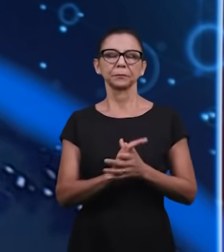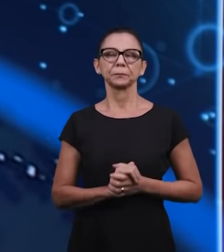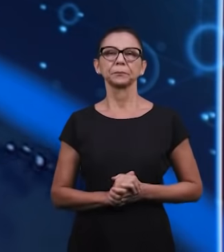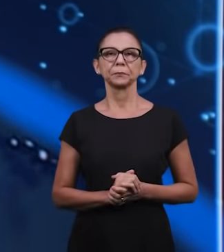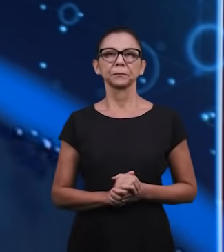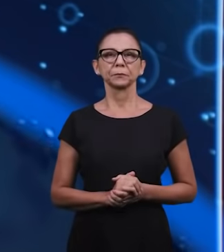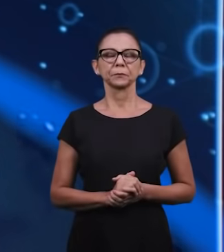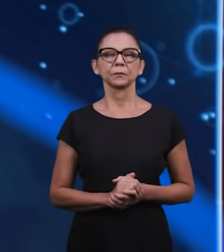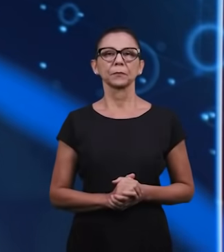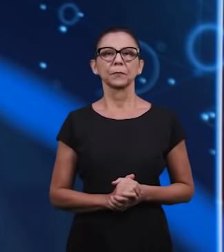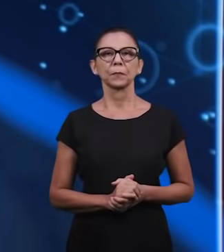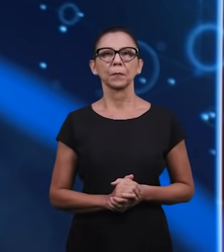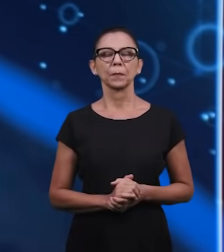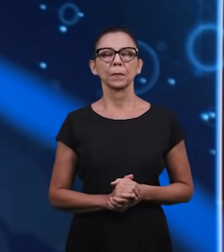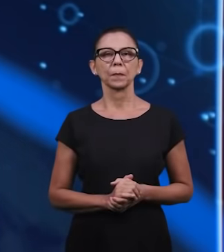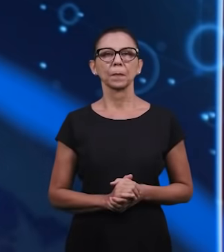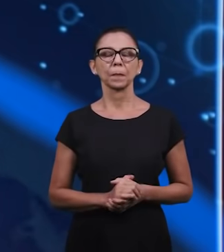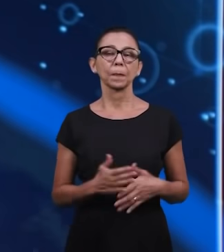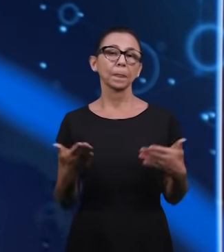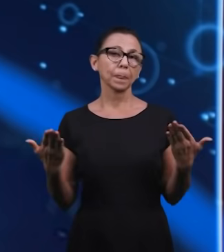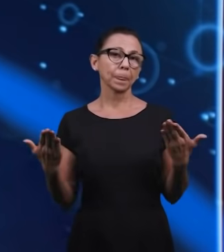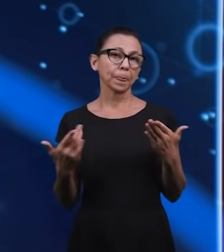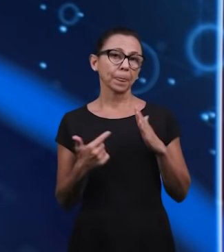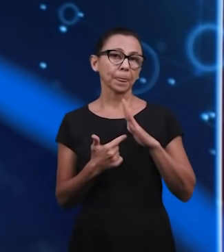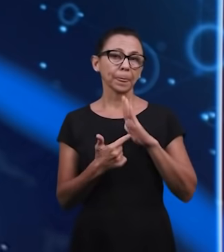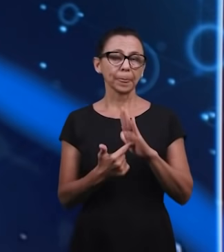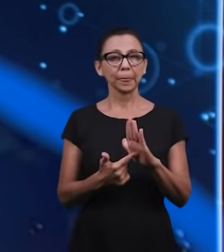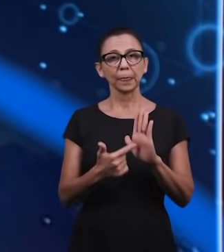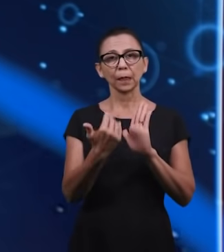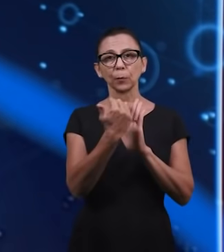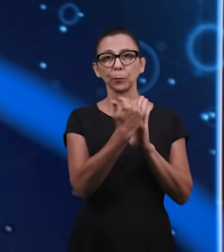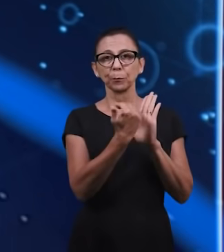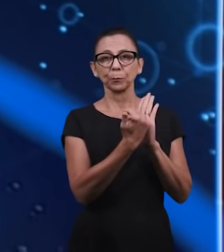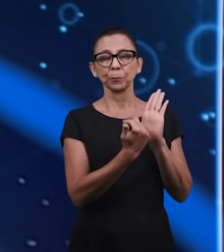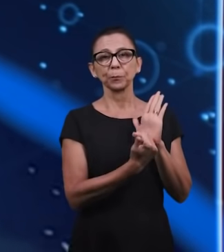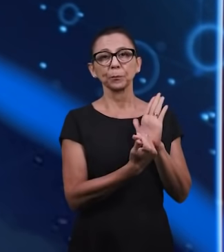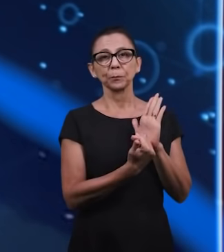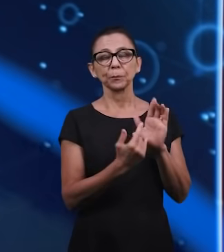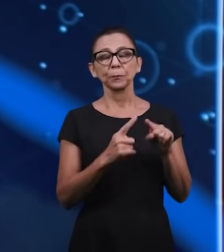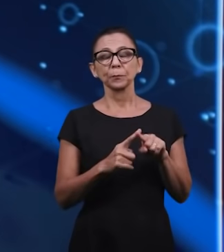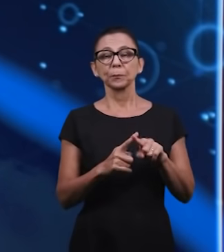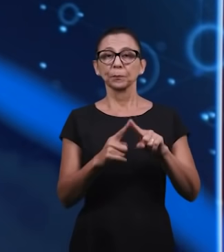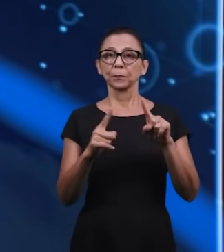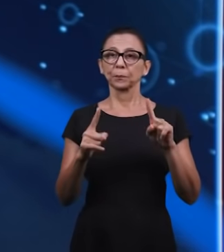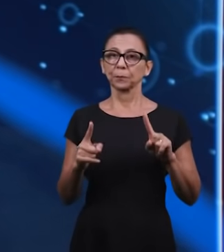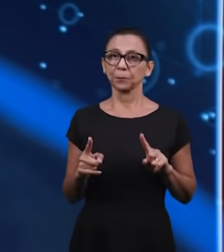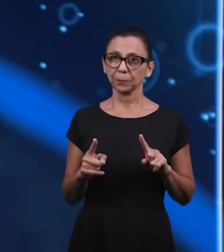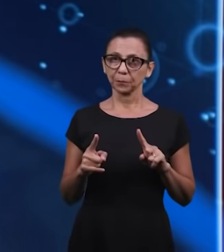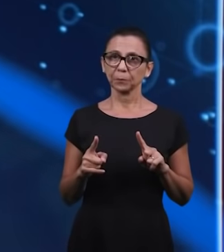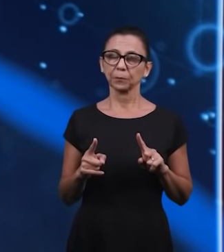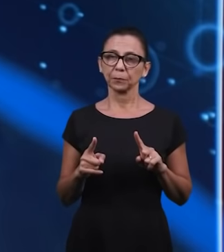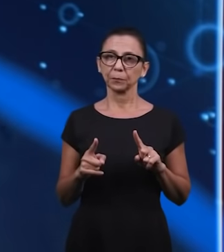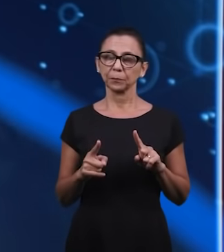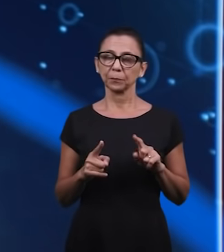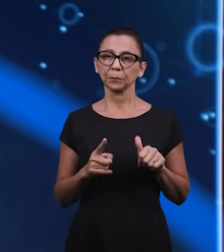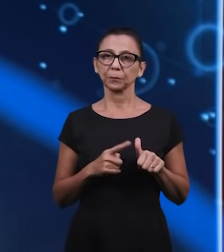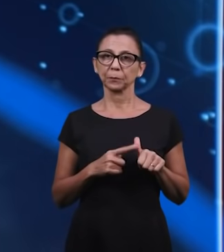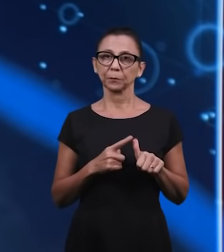Bíblica Dominical. E nós vamos hoje apresentar essa programação, porém, vamos dar início